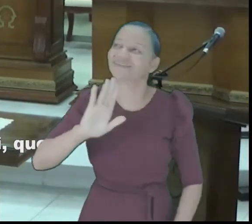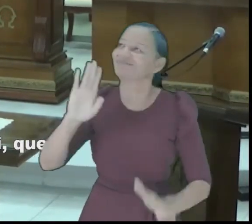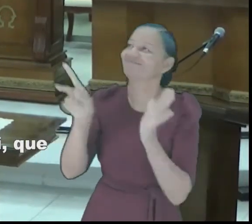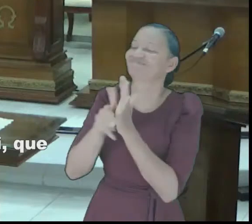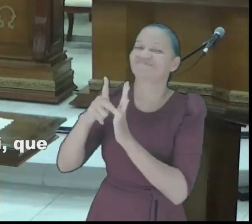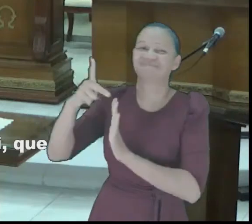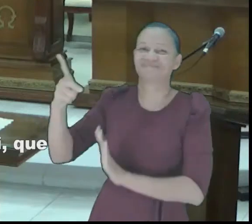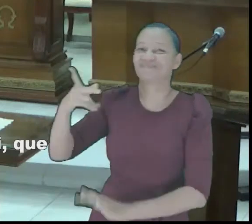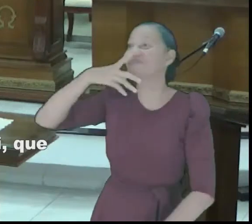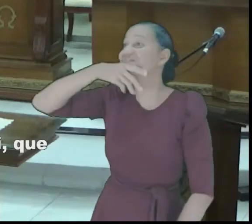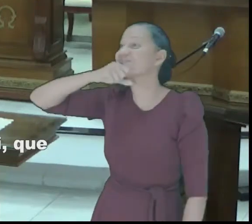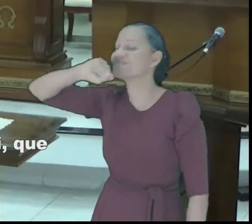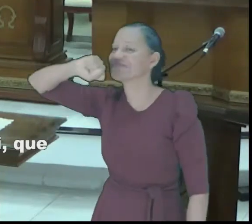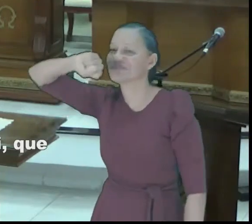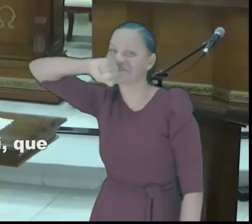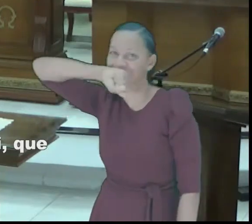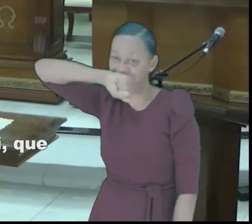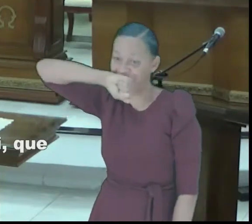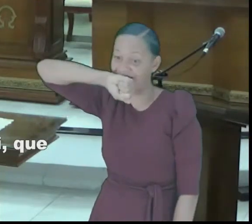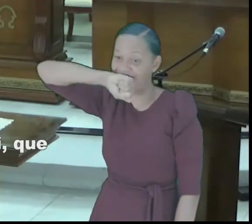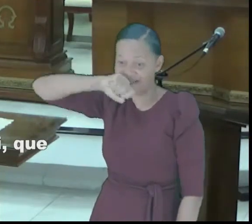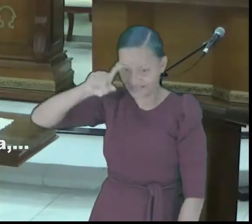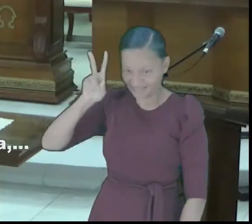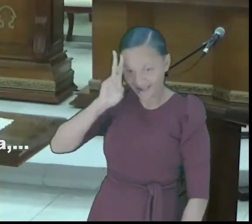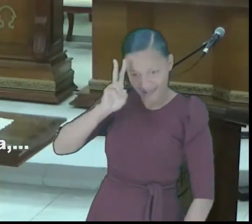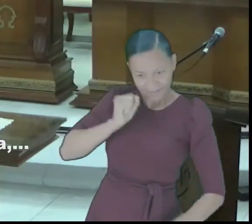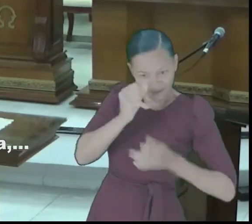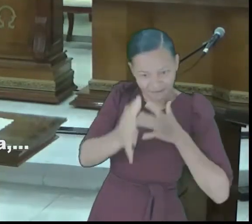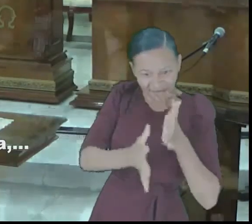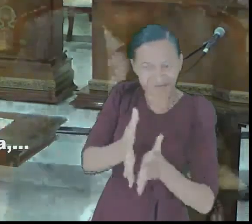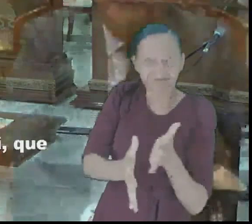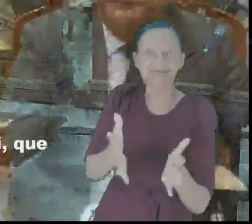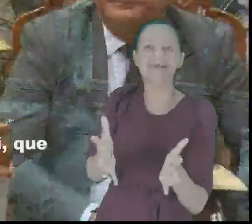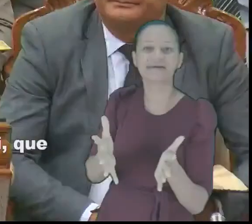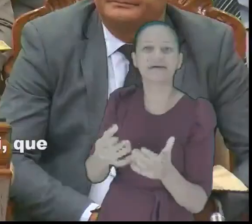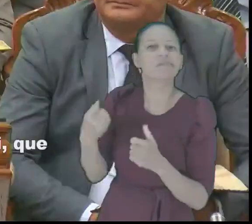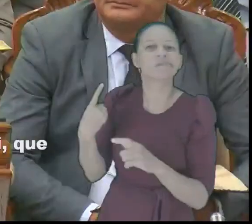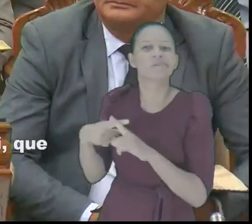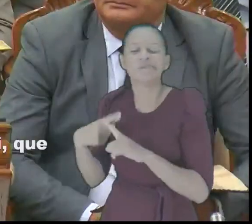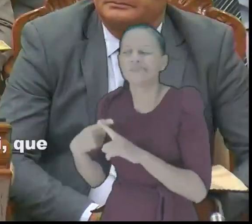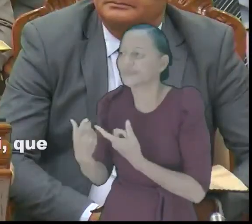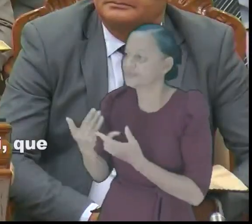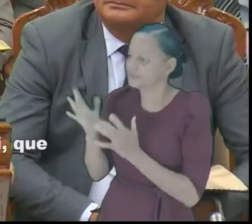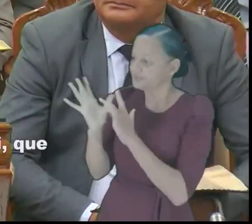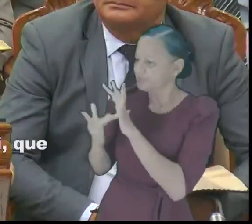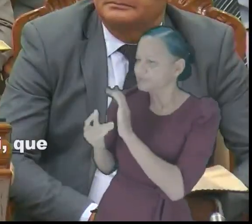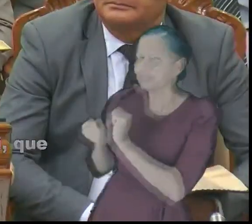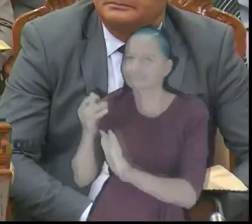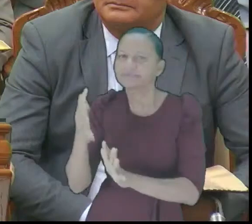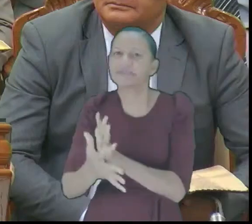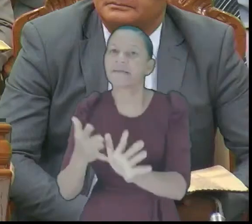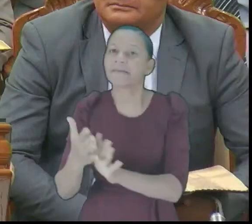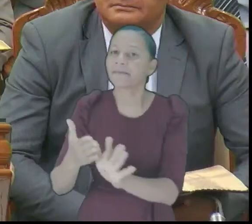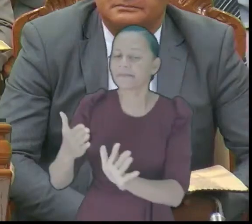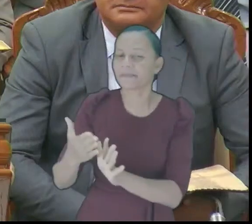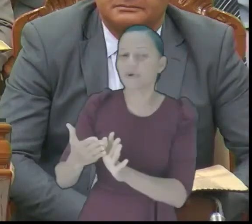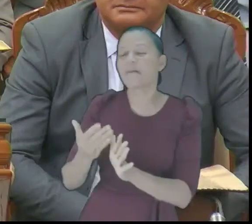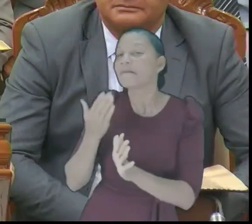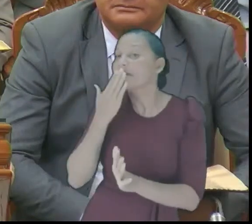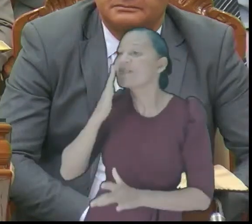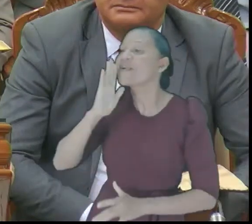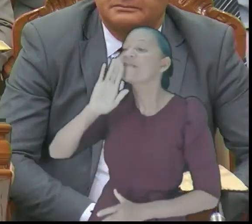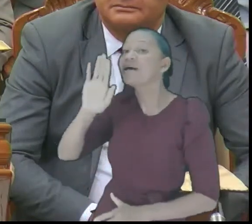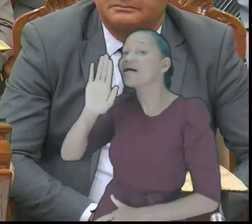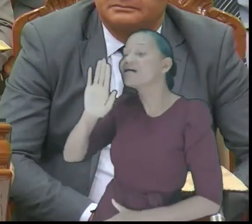Pai, que disse ele: de mim ouvistes. Porque Jesus chamou de promessa do Pai. O batismo com o Espírito